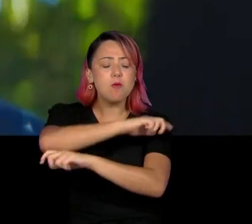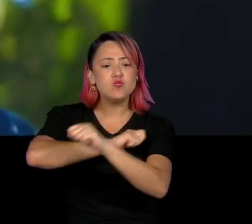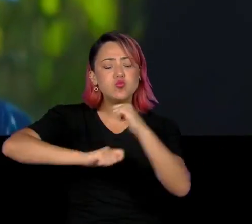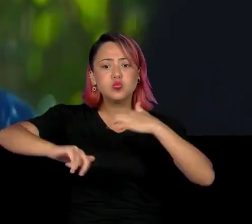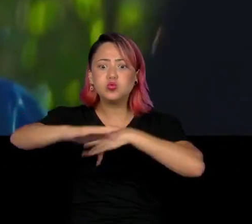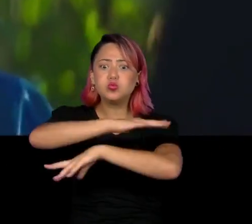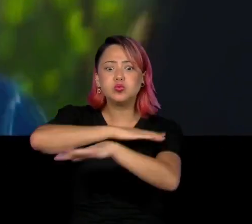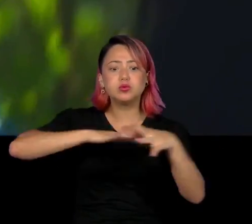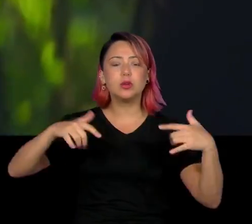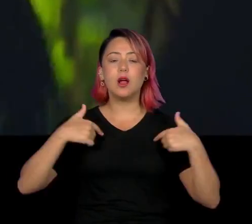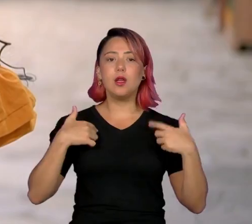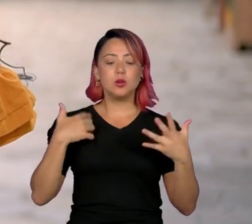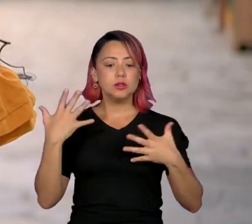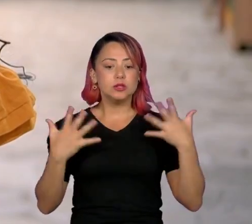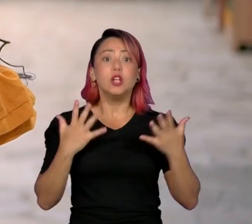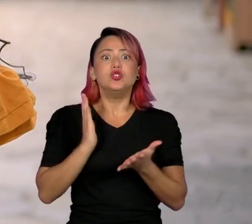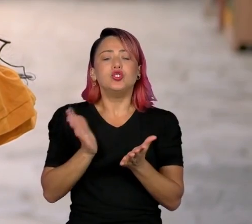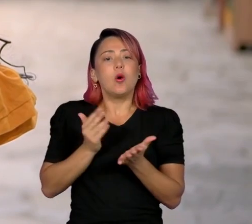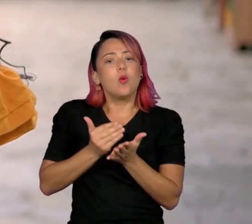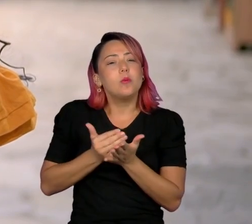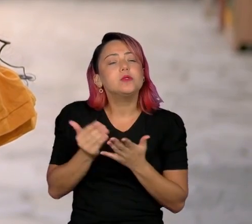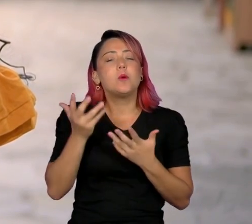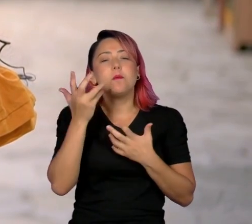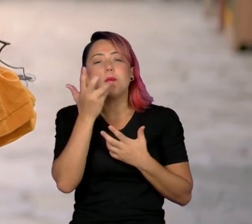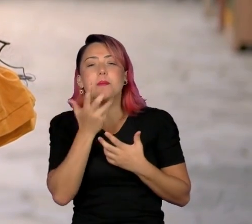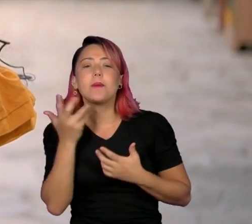E aí eu já estava começando a cantar,